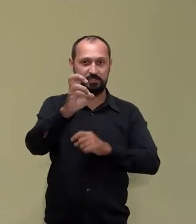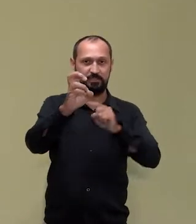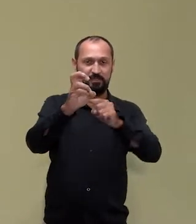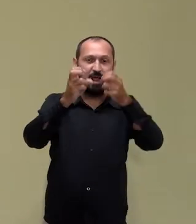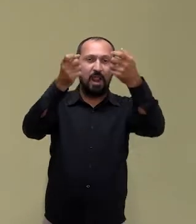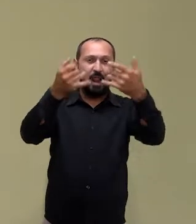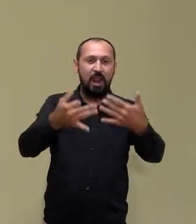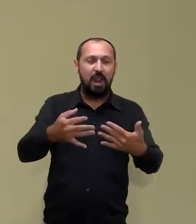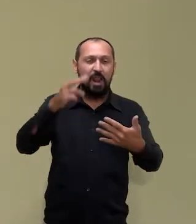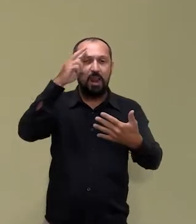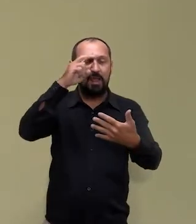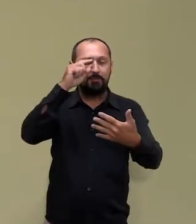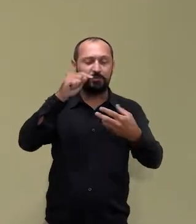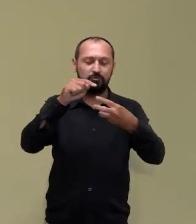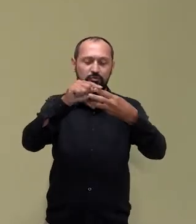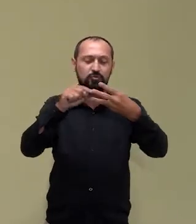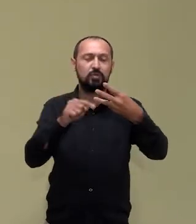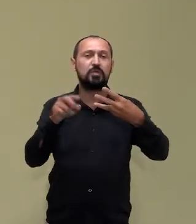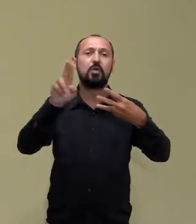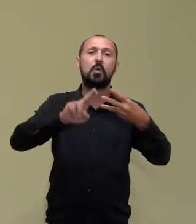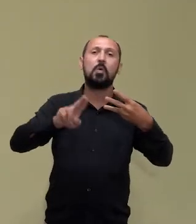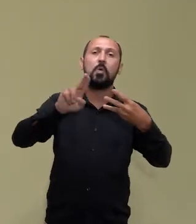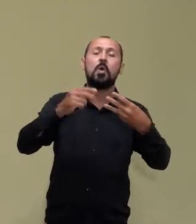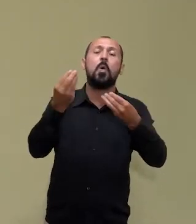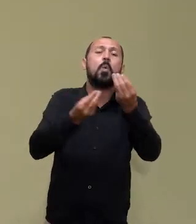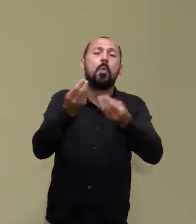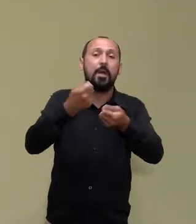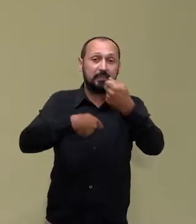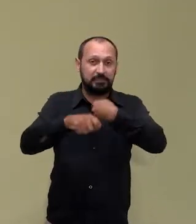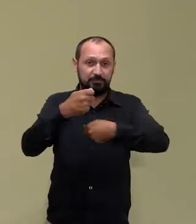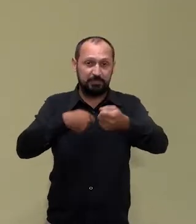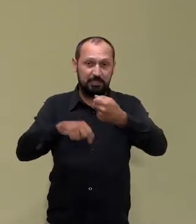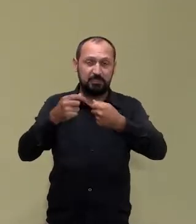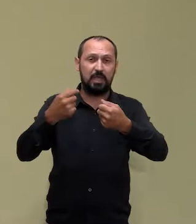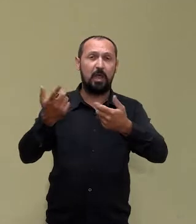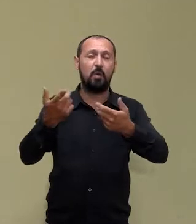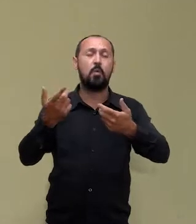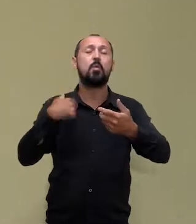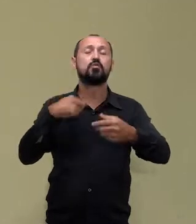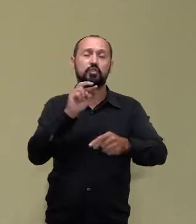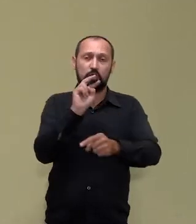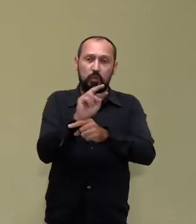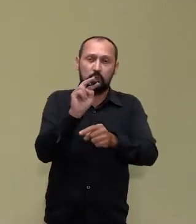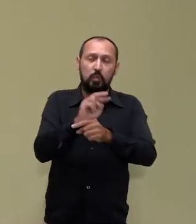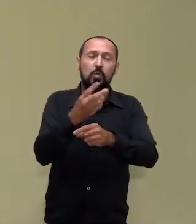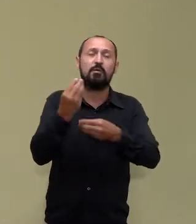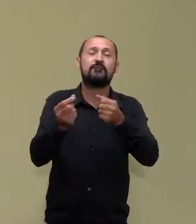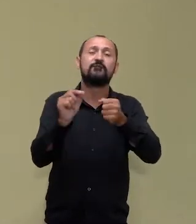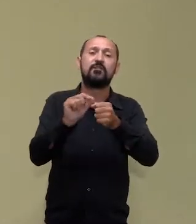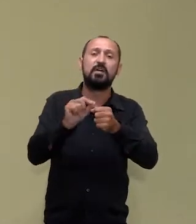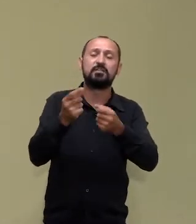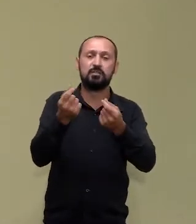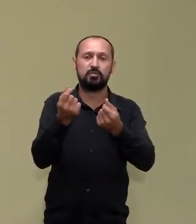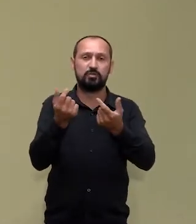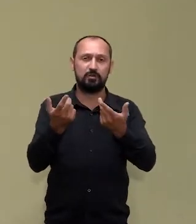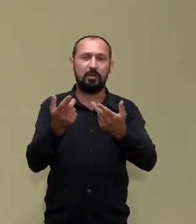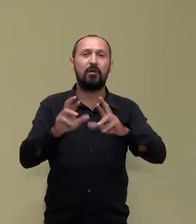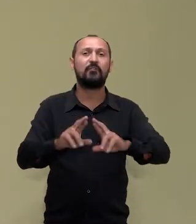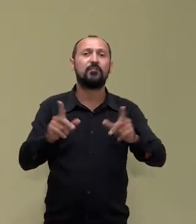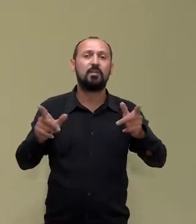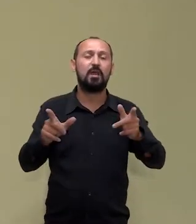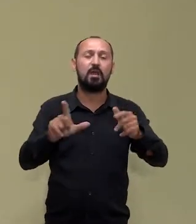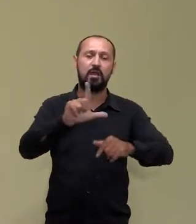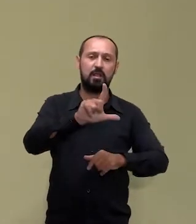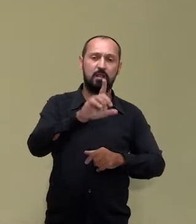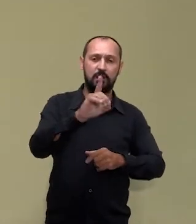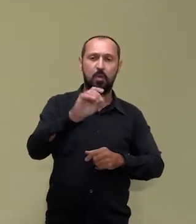165 elenca os 3 instrumentos pelos quais a administração pública destina suas receitas. Mas qual a diferença